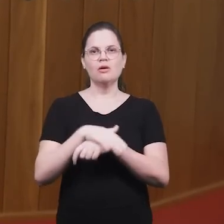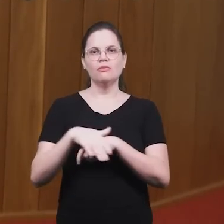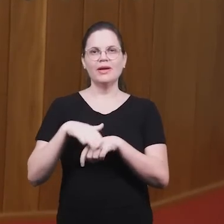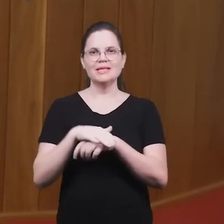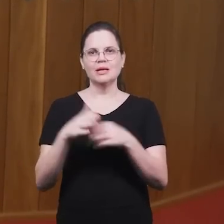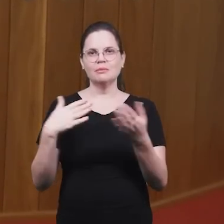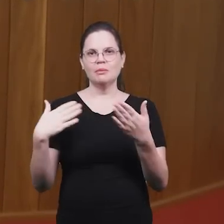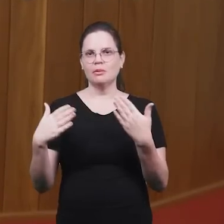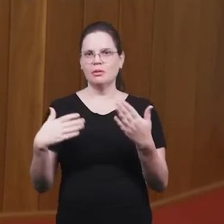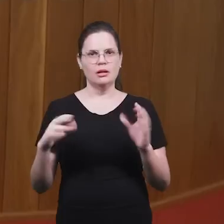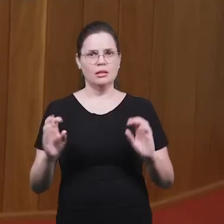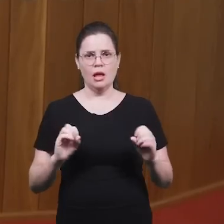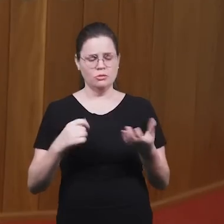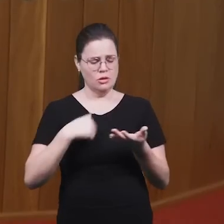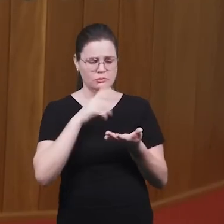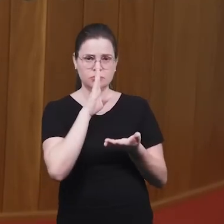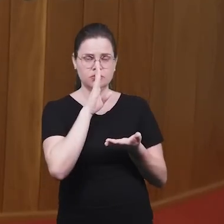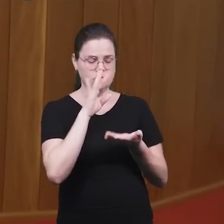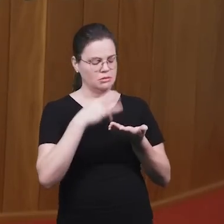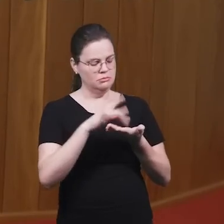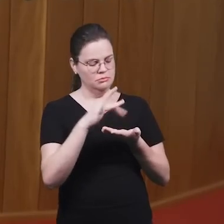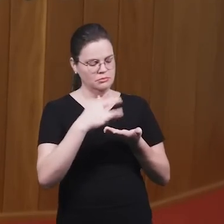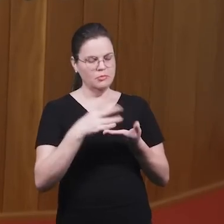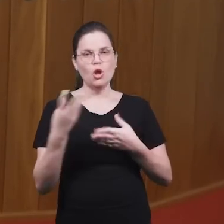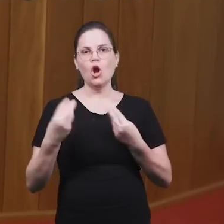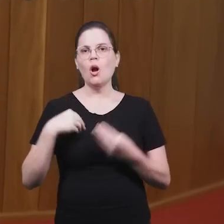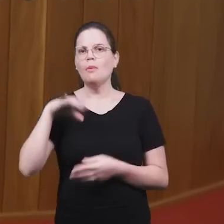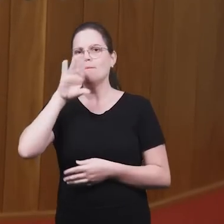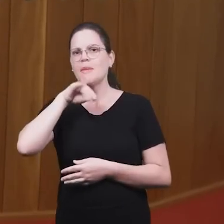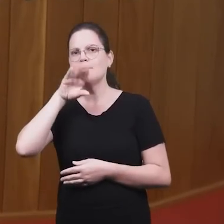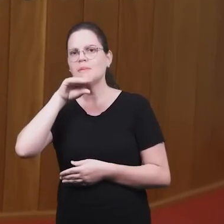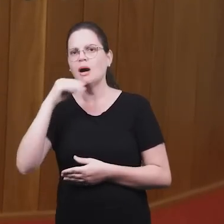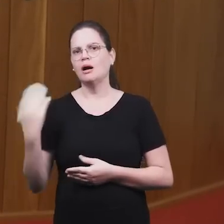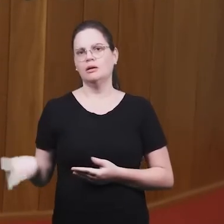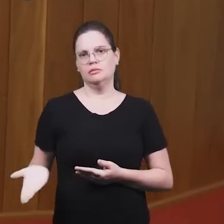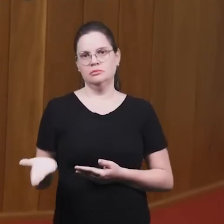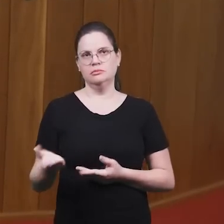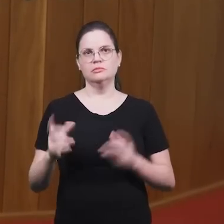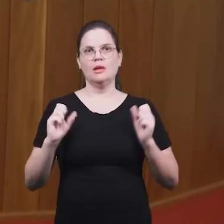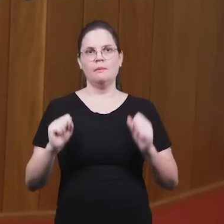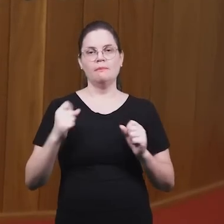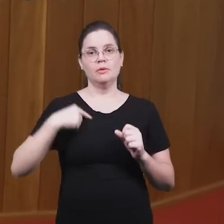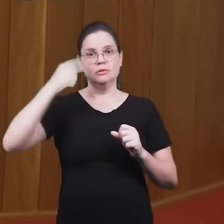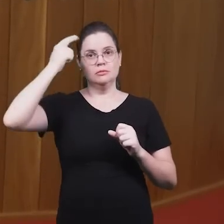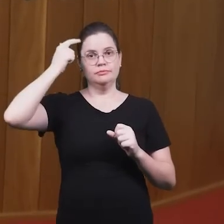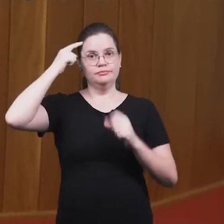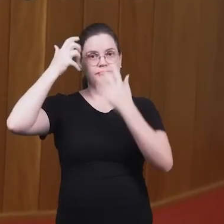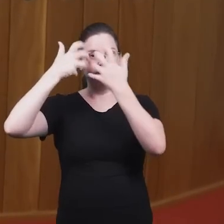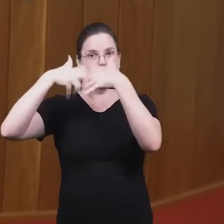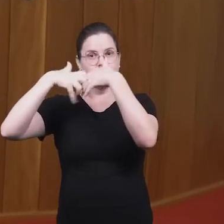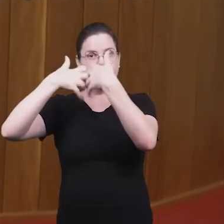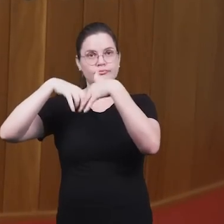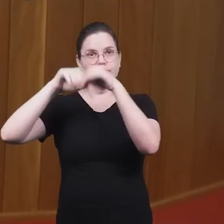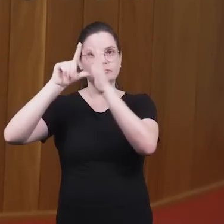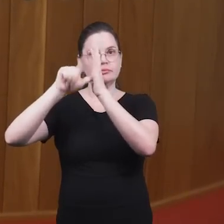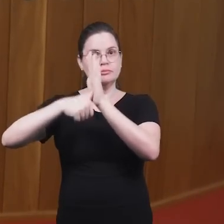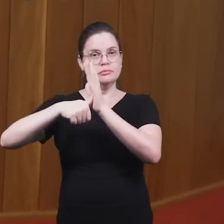alguém? Não, e aí não vai desenvolver a linguagem. Fica com atraso na